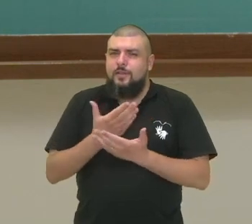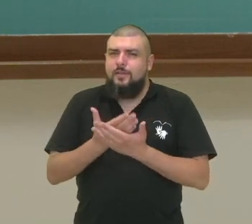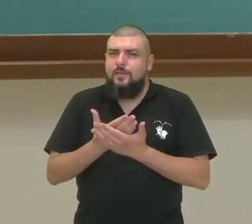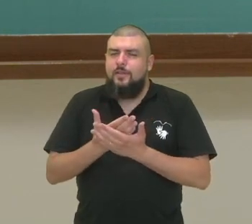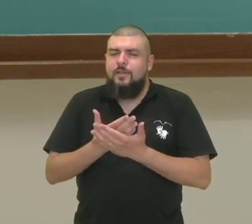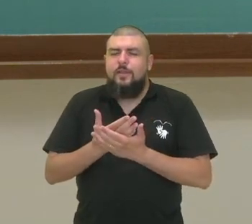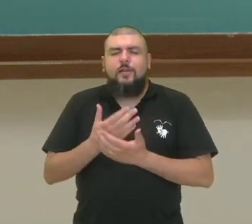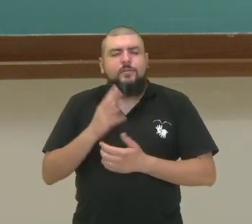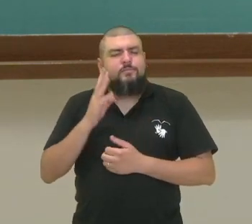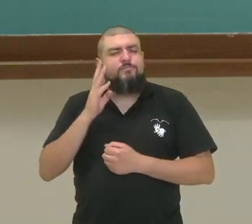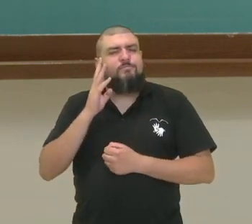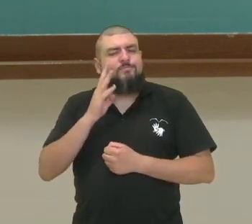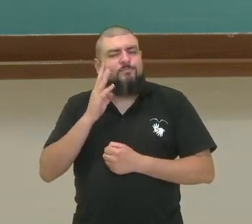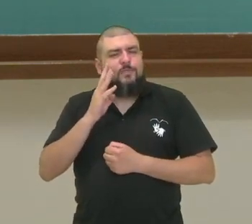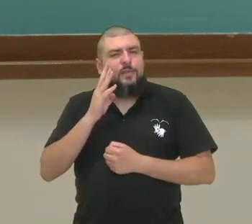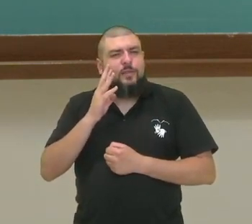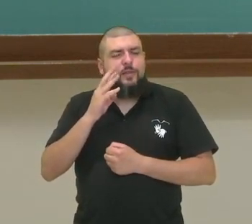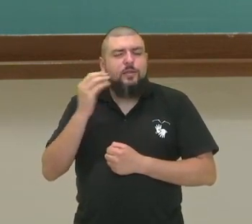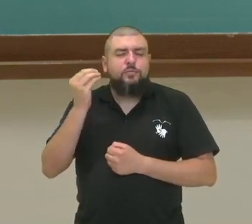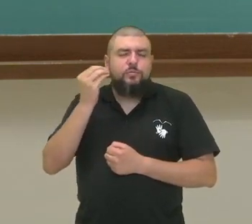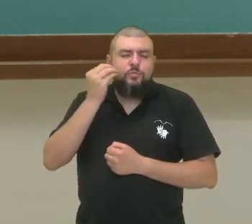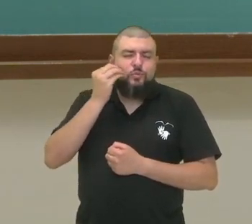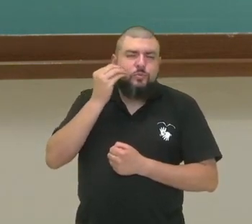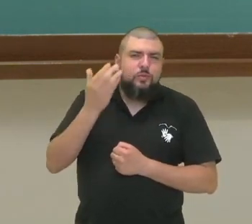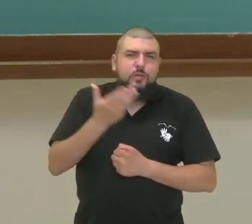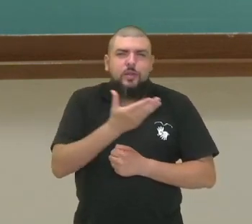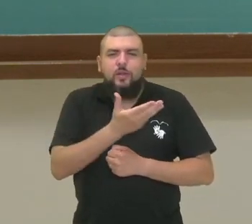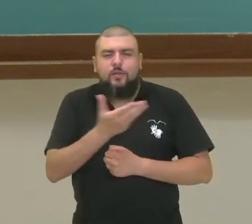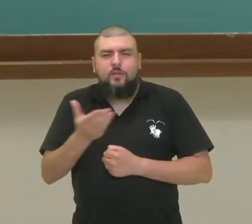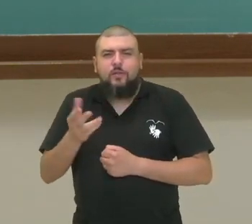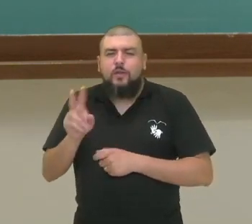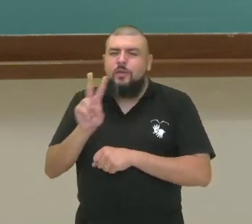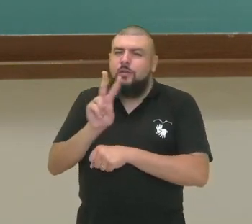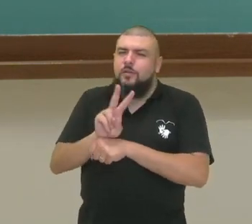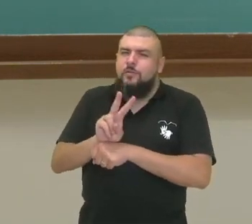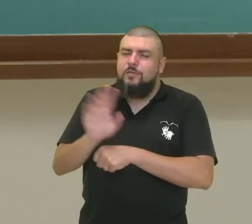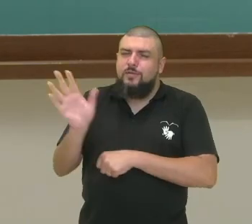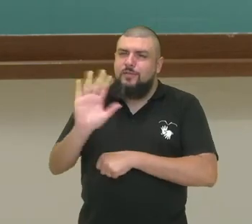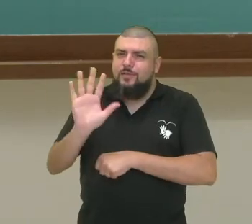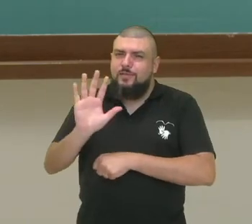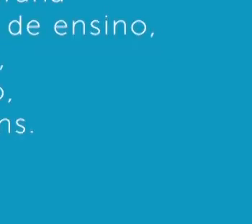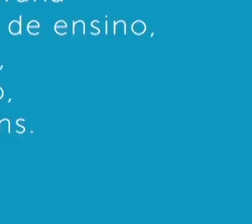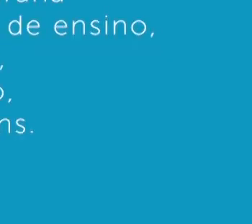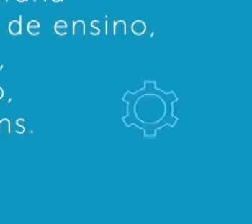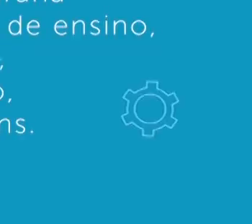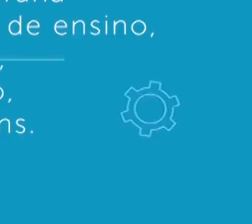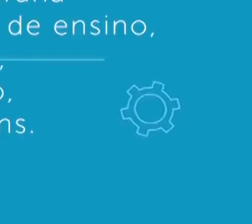bastante com vocês. Um beijo no coração de cada um. Se cuidem e tchau, tchau!